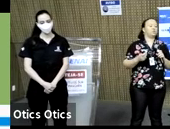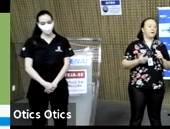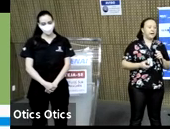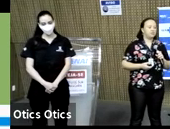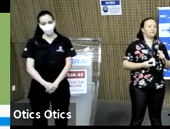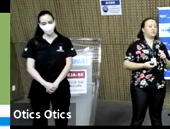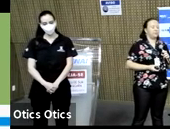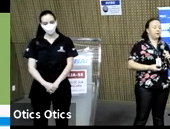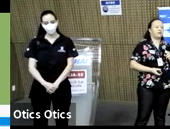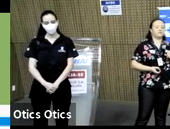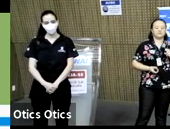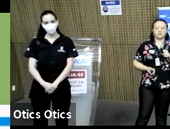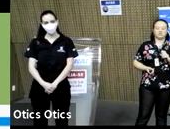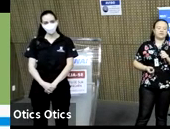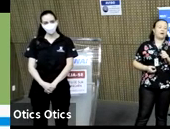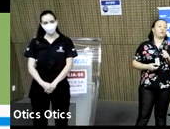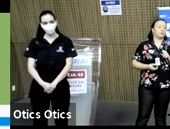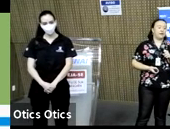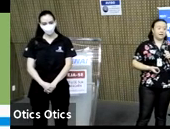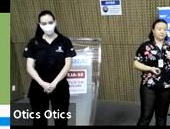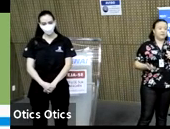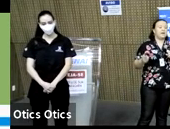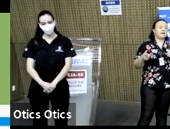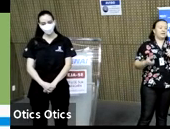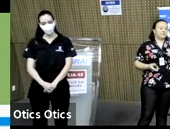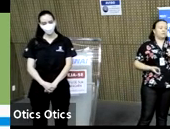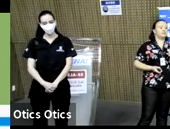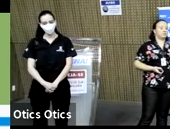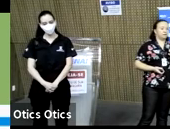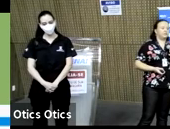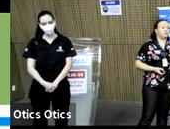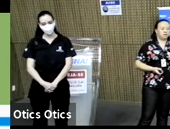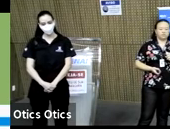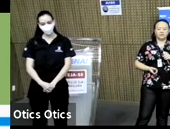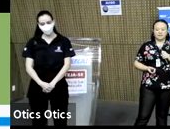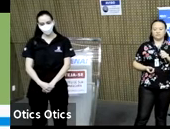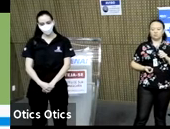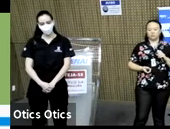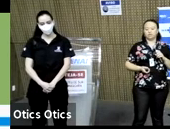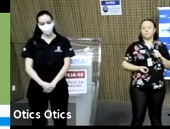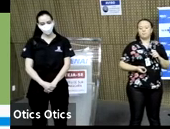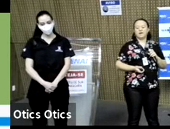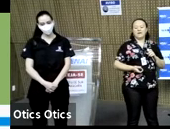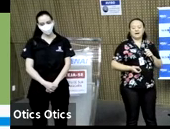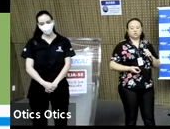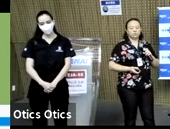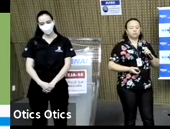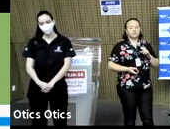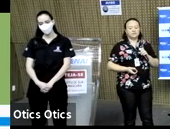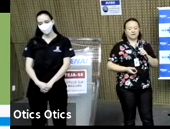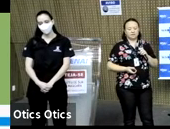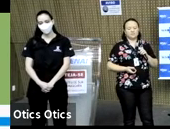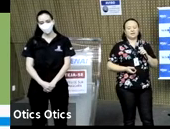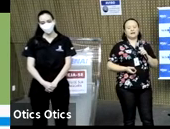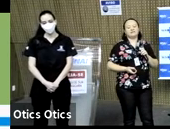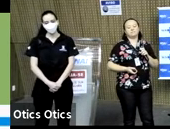dentro de médicos, enfermeiros, assistente social e o NASF, que eles estão lotados dentro da nossa unidade de saúde. As